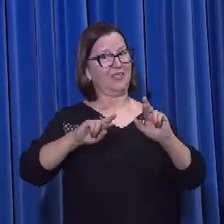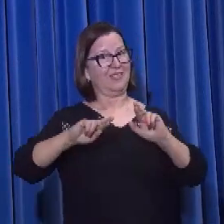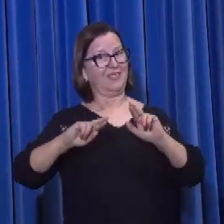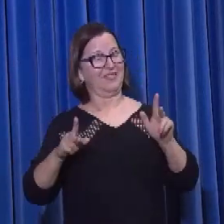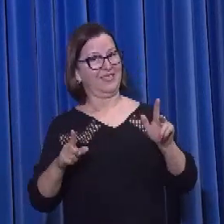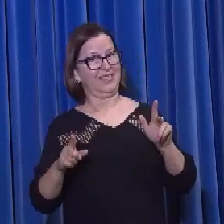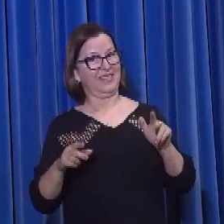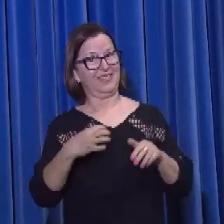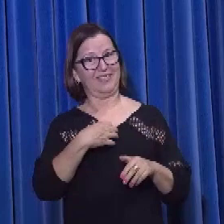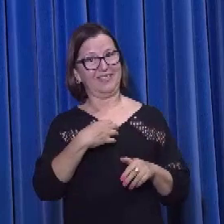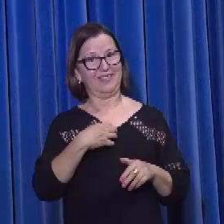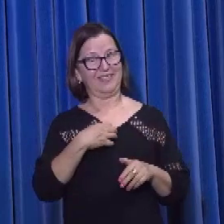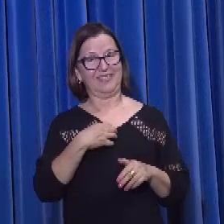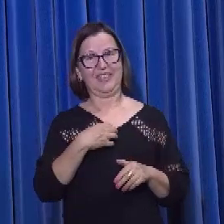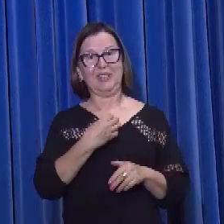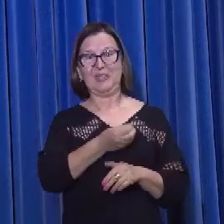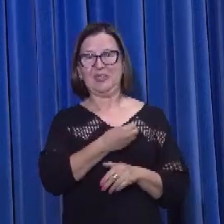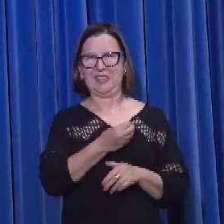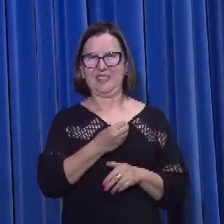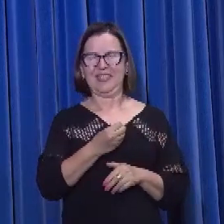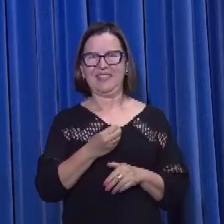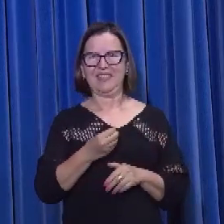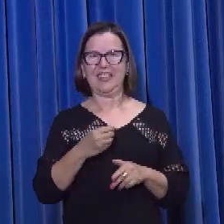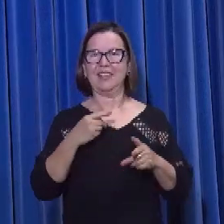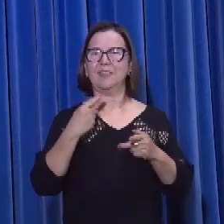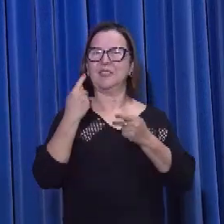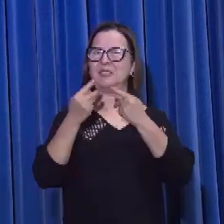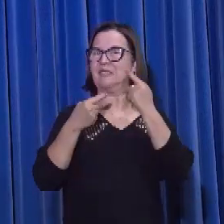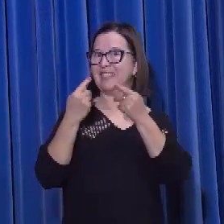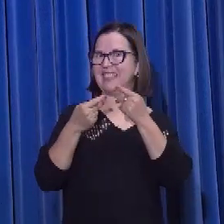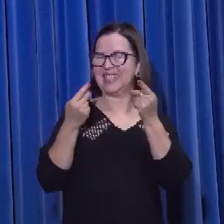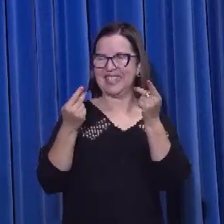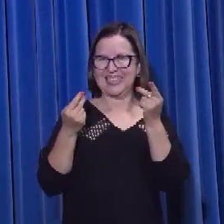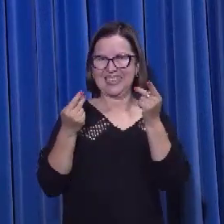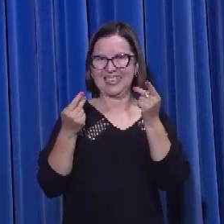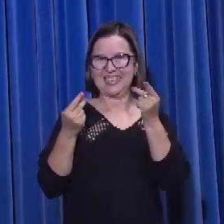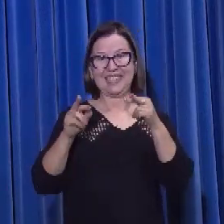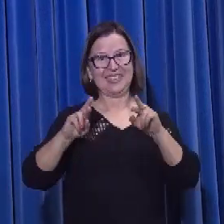ser, de se comportar, de falar,